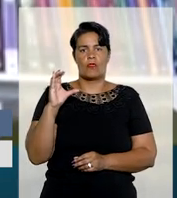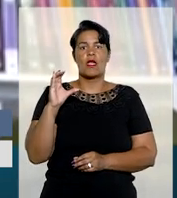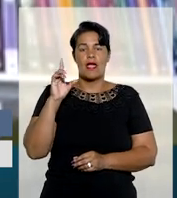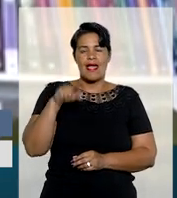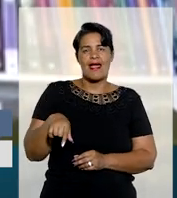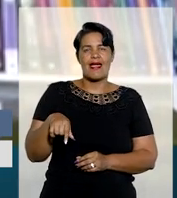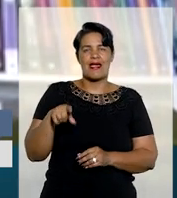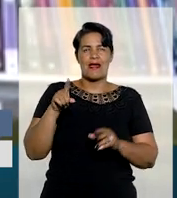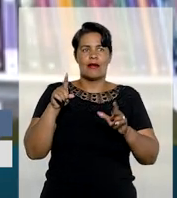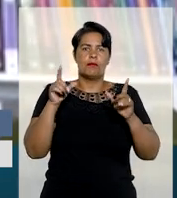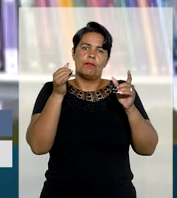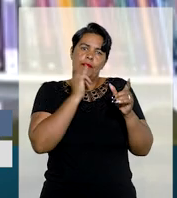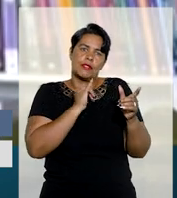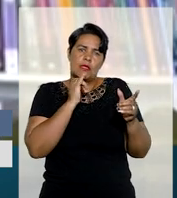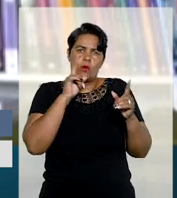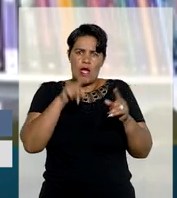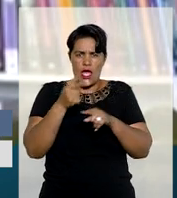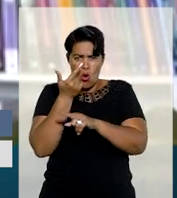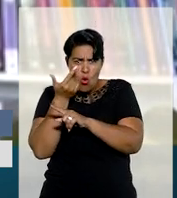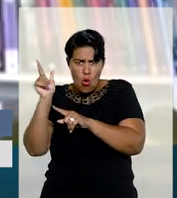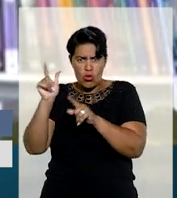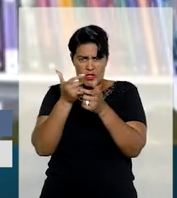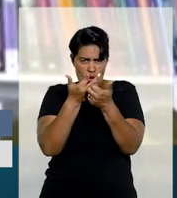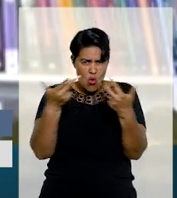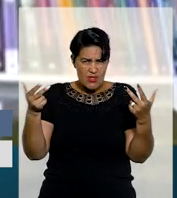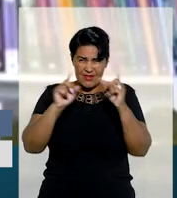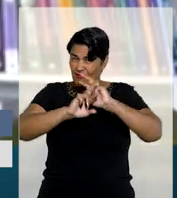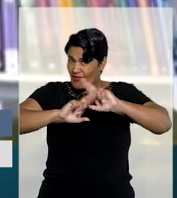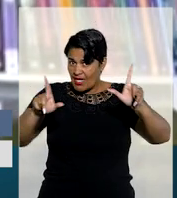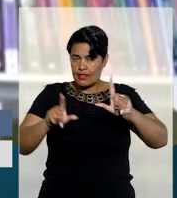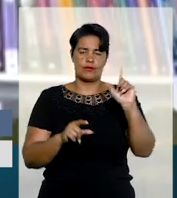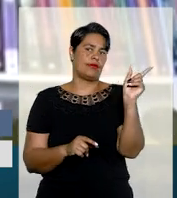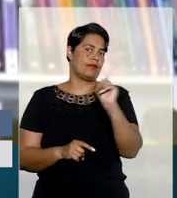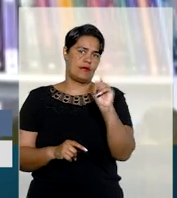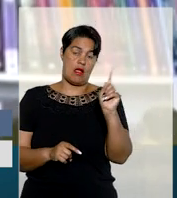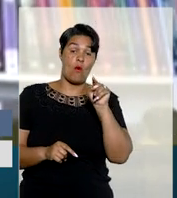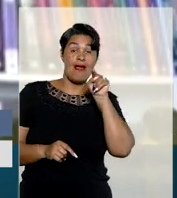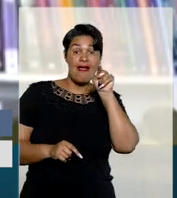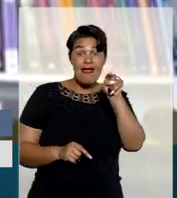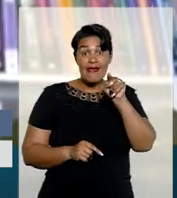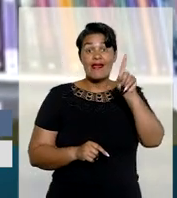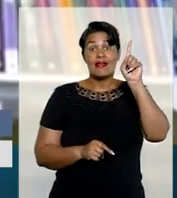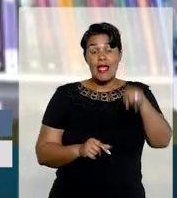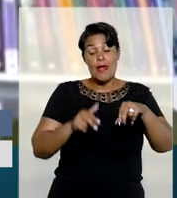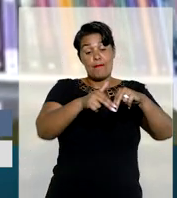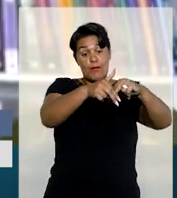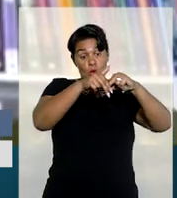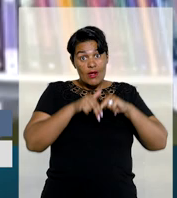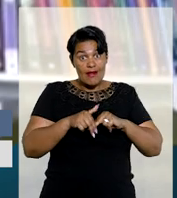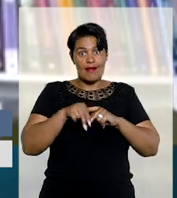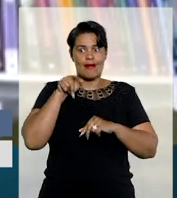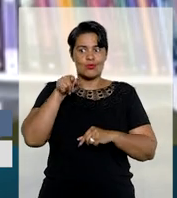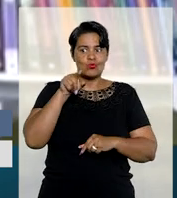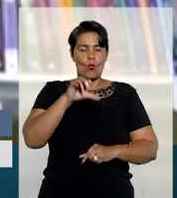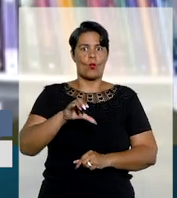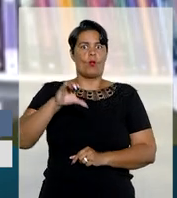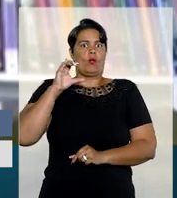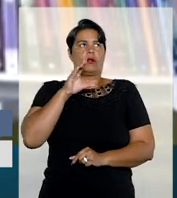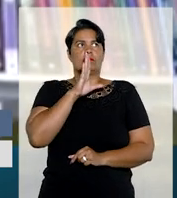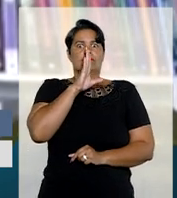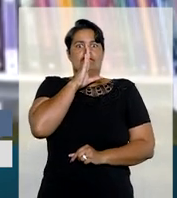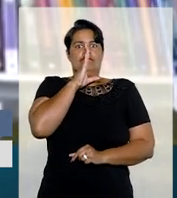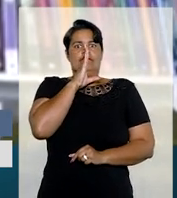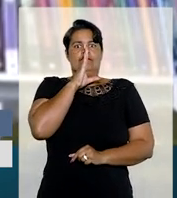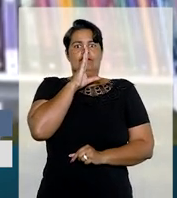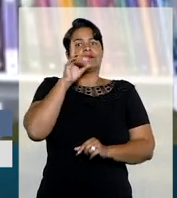outro fundamento que justifica uma outra hipótese de cabimento para os embargos de declaração. Ele justamente decorre da omissão. É